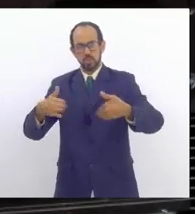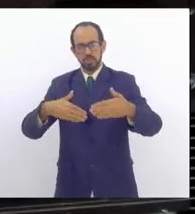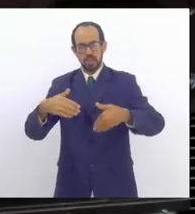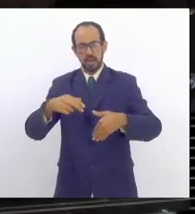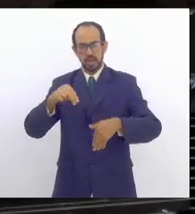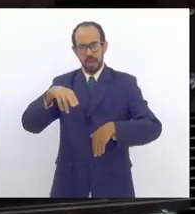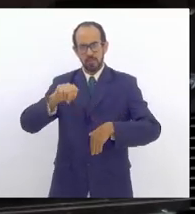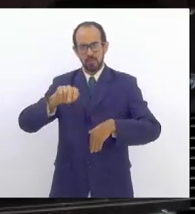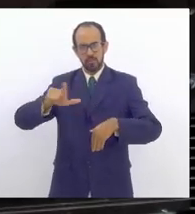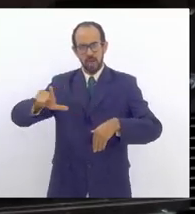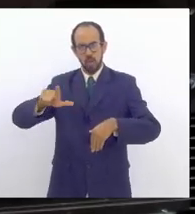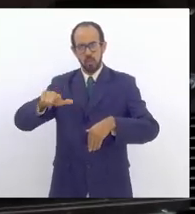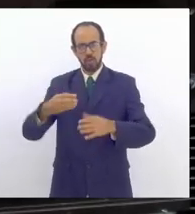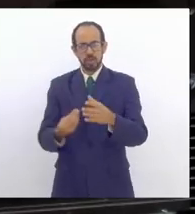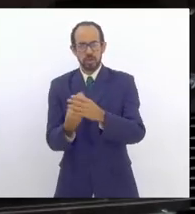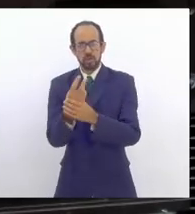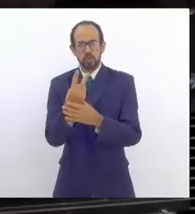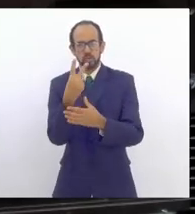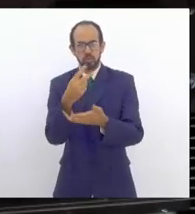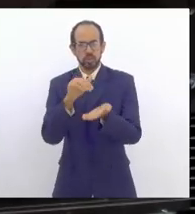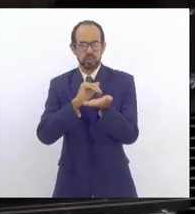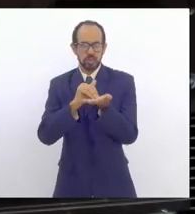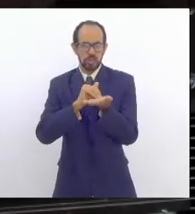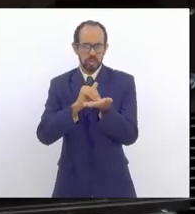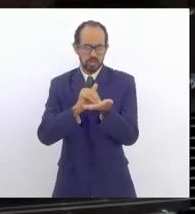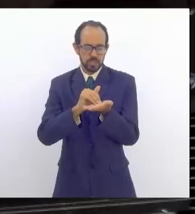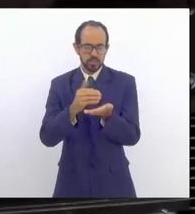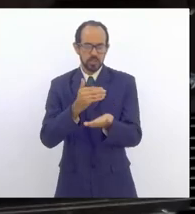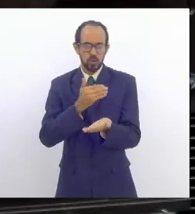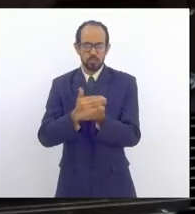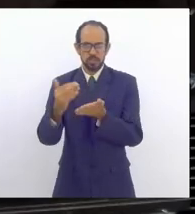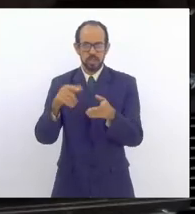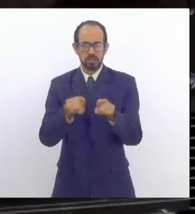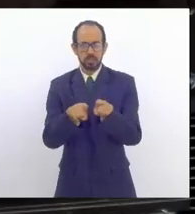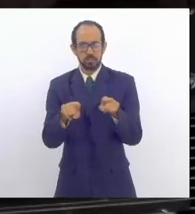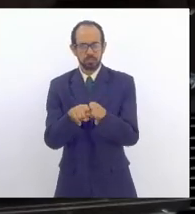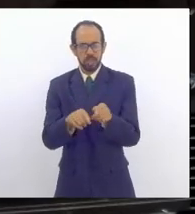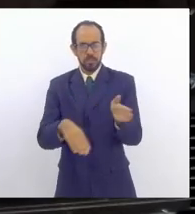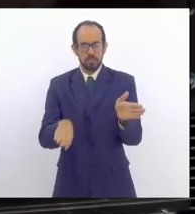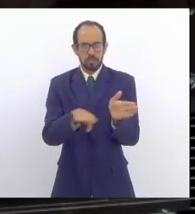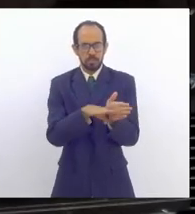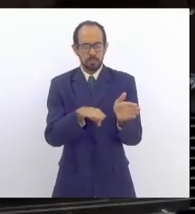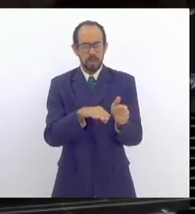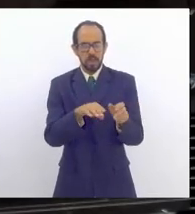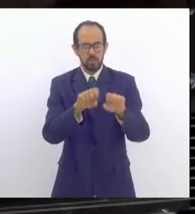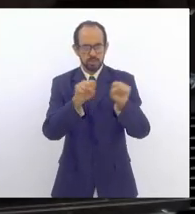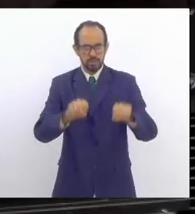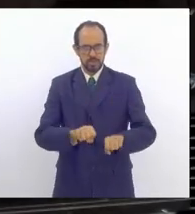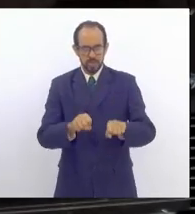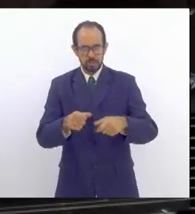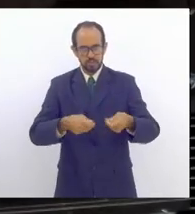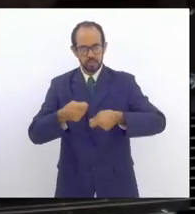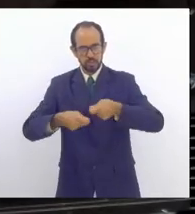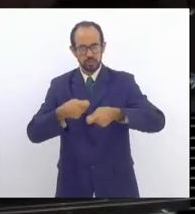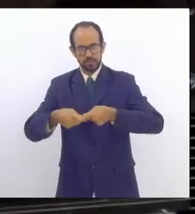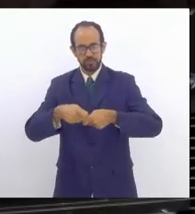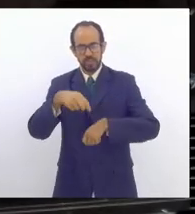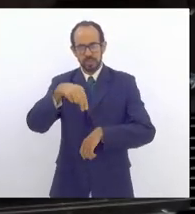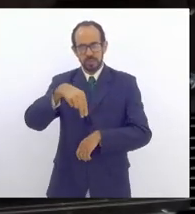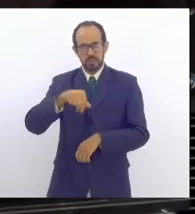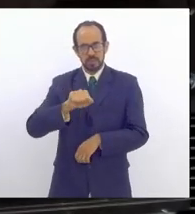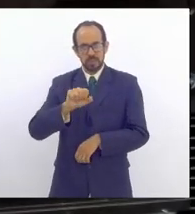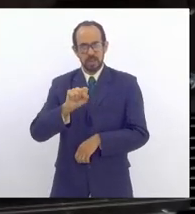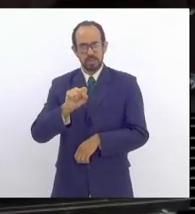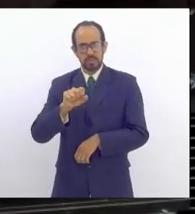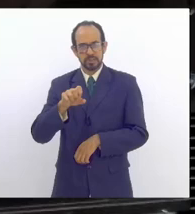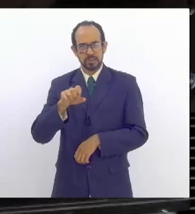novas secretarias, e dar início à operação da plataforma de negociação da Nasdaq, focada em compra e venda